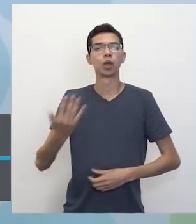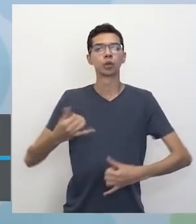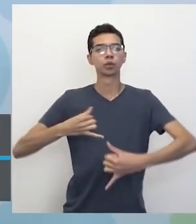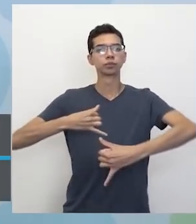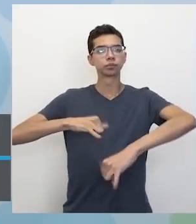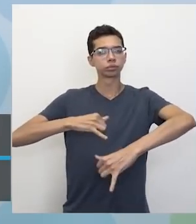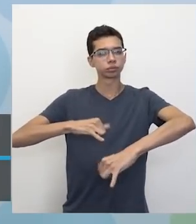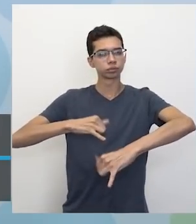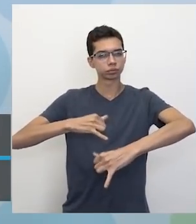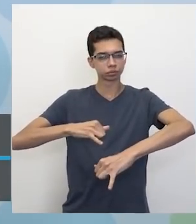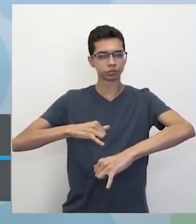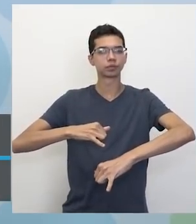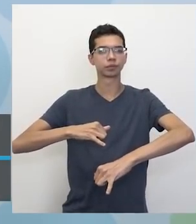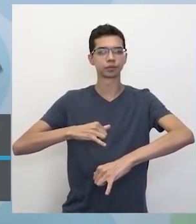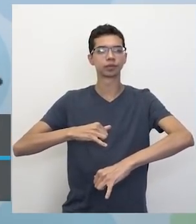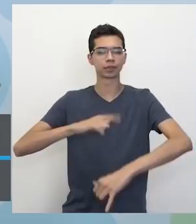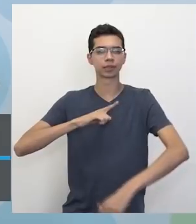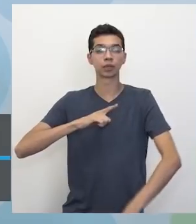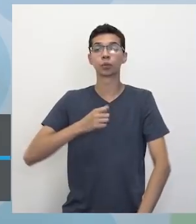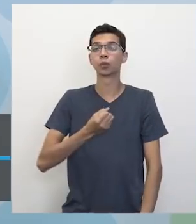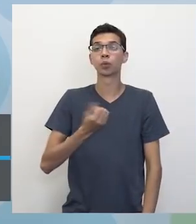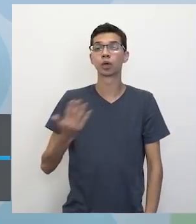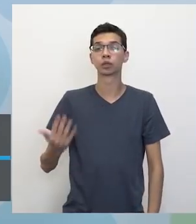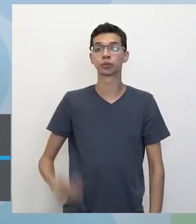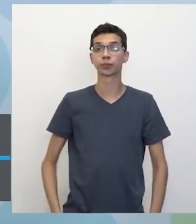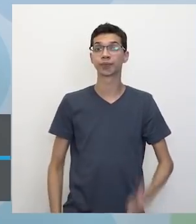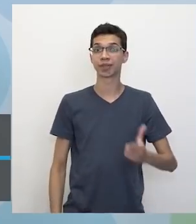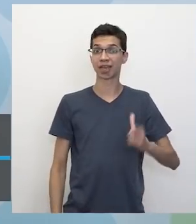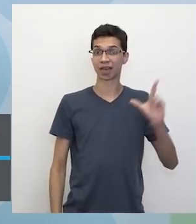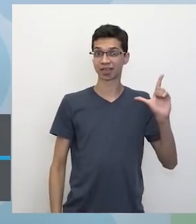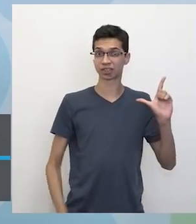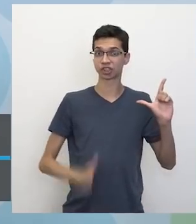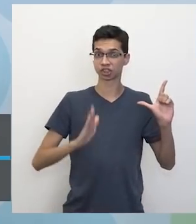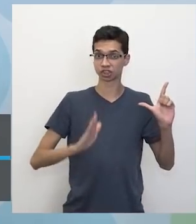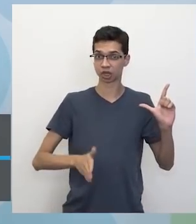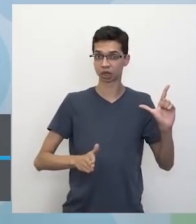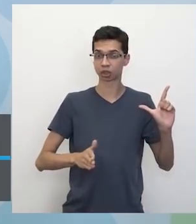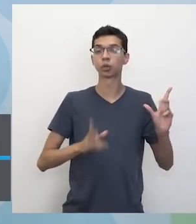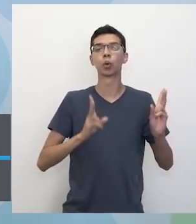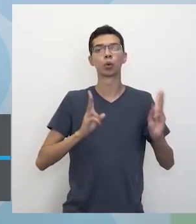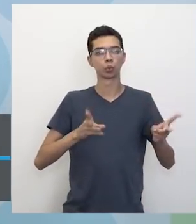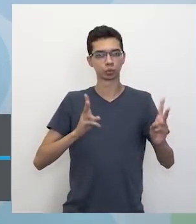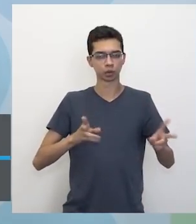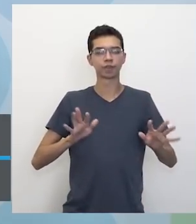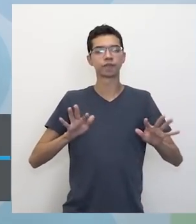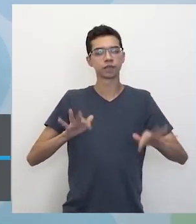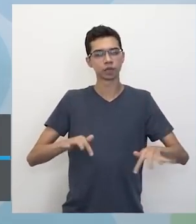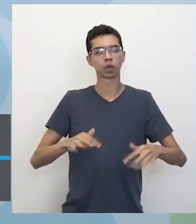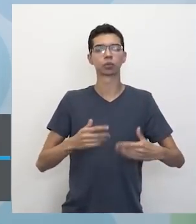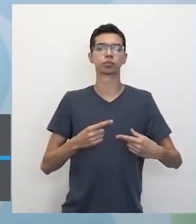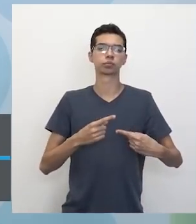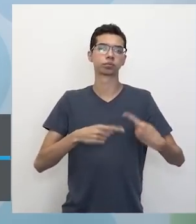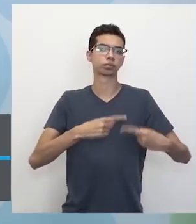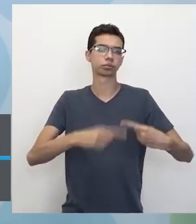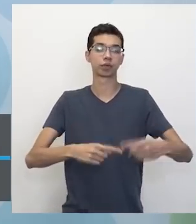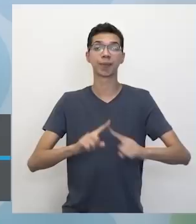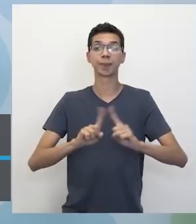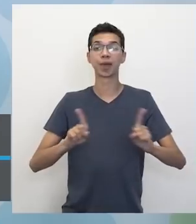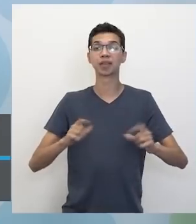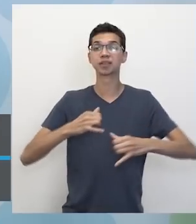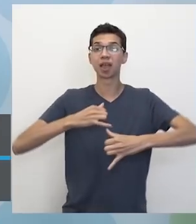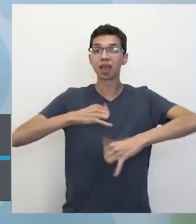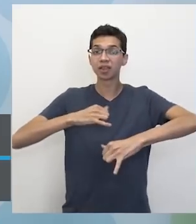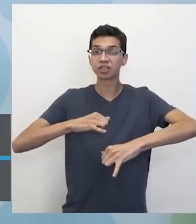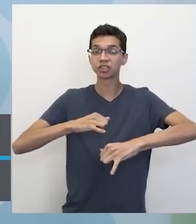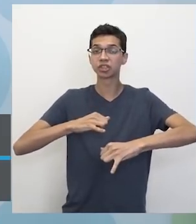energia que a gente tem, ela, que existia no início, ela vai existir no final. Mas a forma de energia, ela